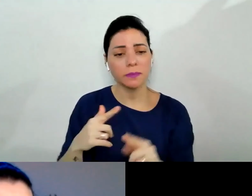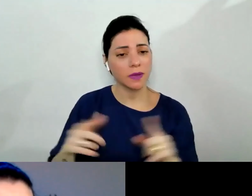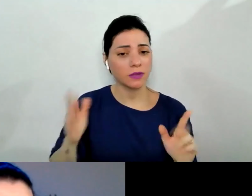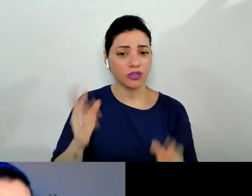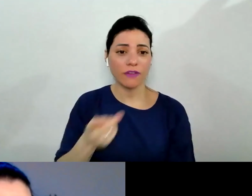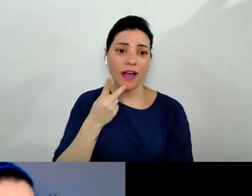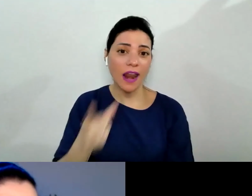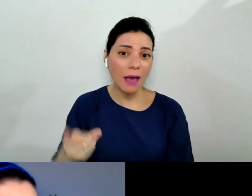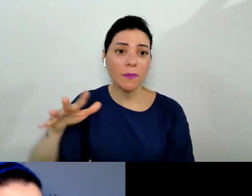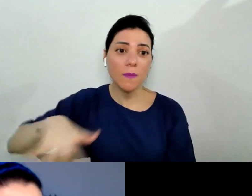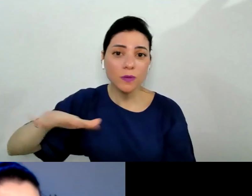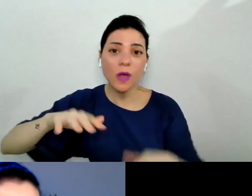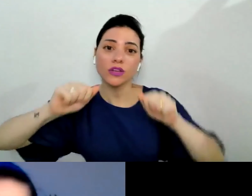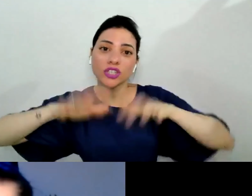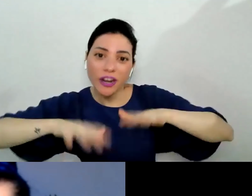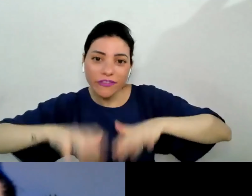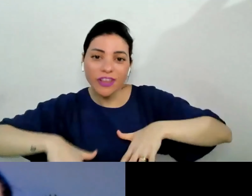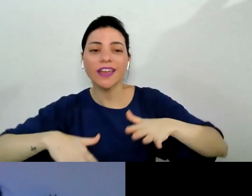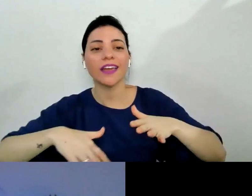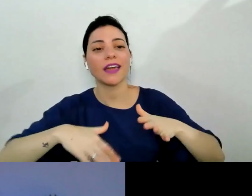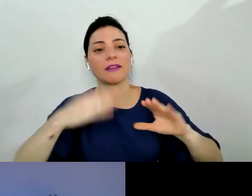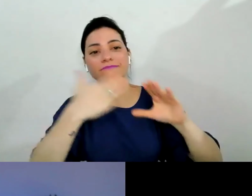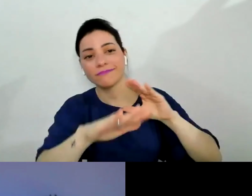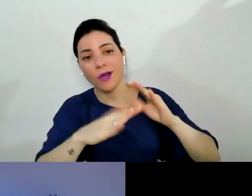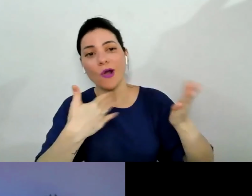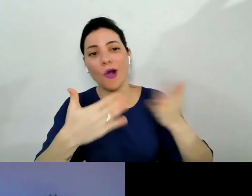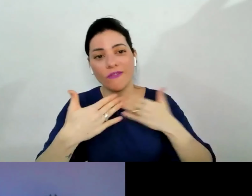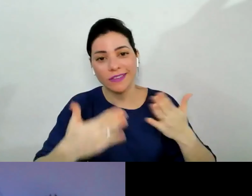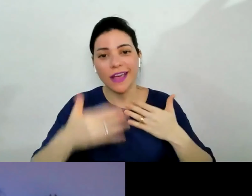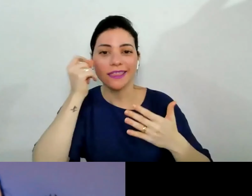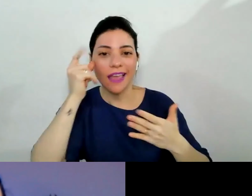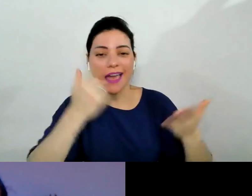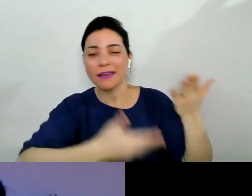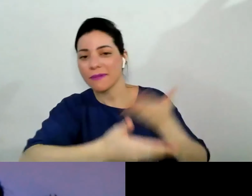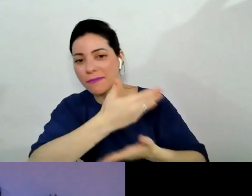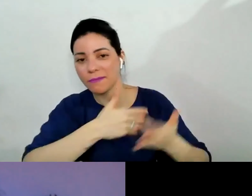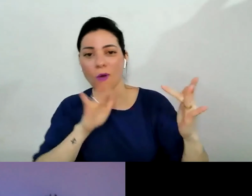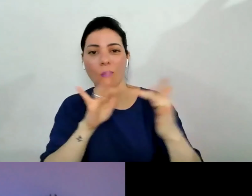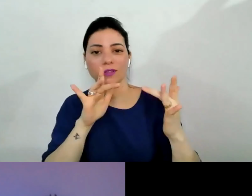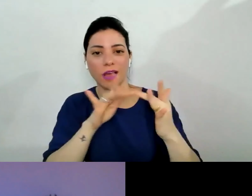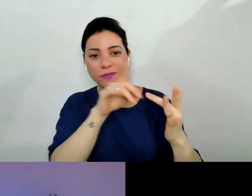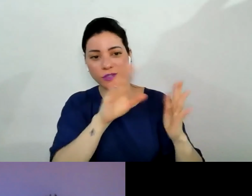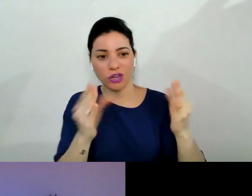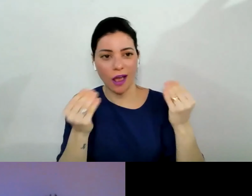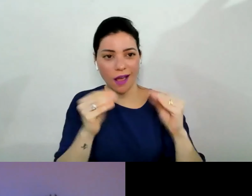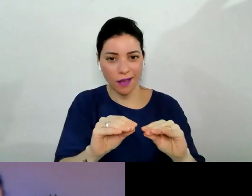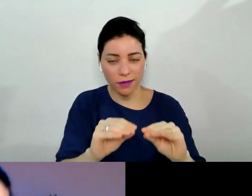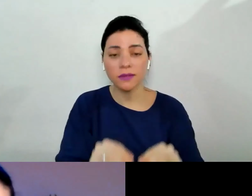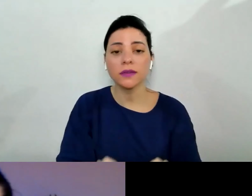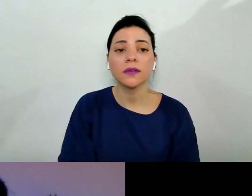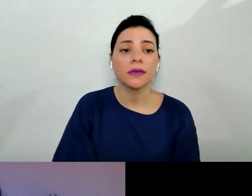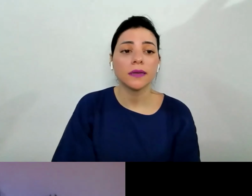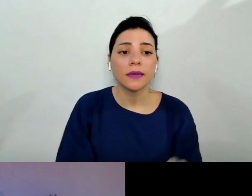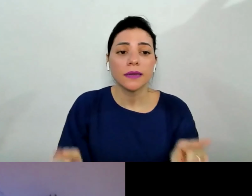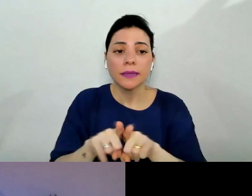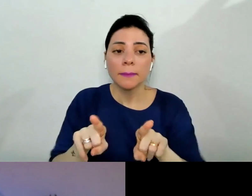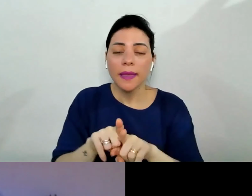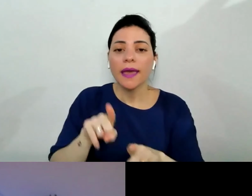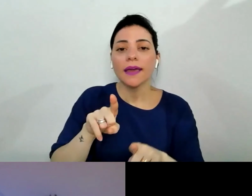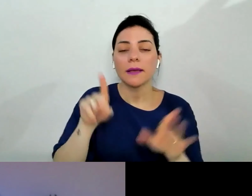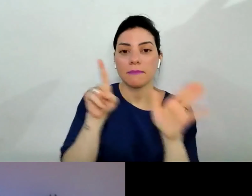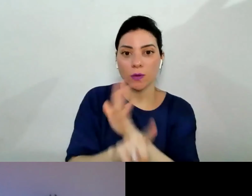falar com o pessoal de escrever qualquer coisa trocar uma ideia com você também aí pelas pelos contatos que você deixou aí para fechar aqui as perguntas